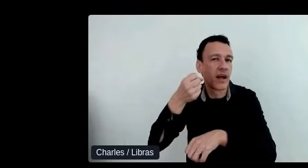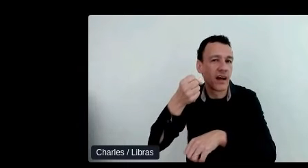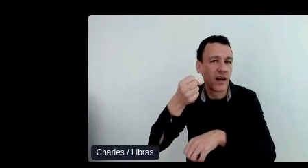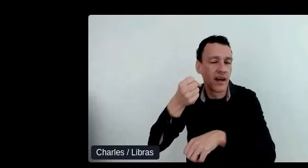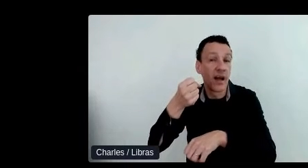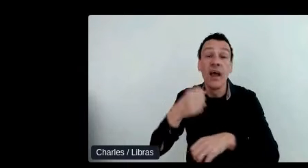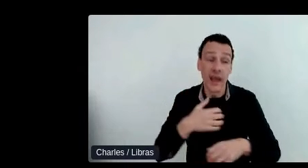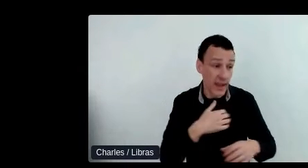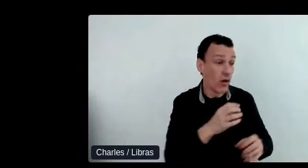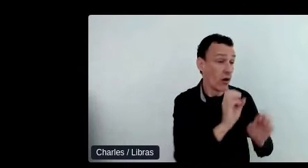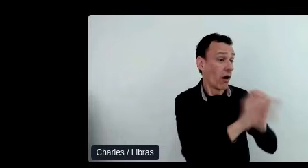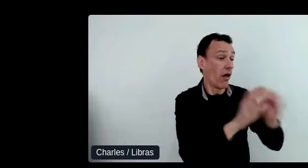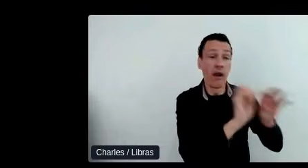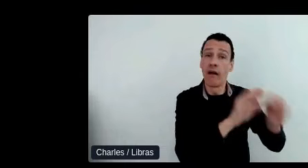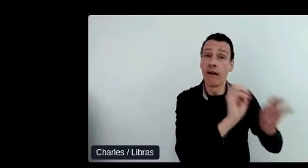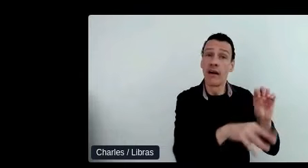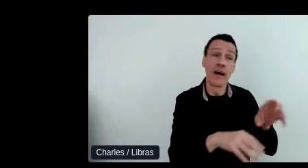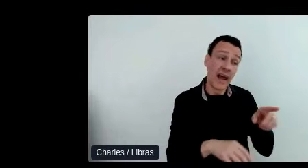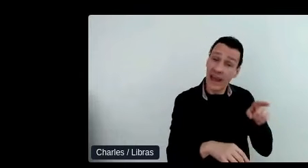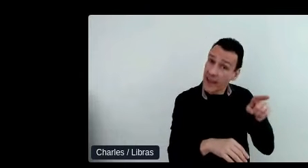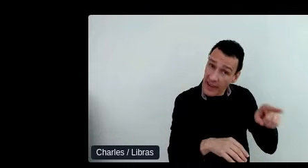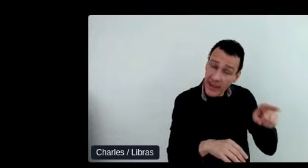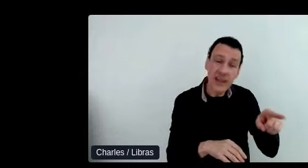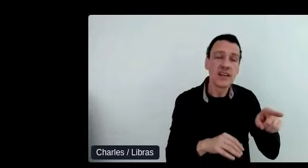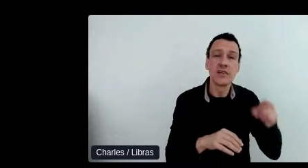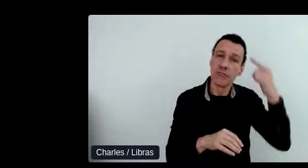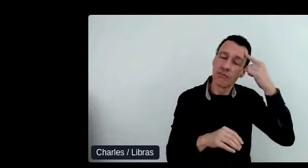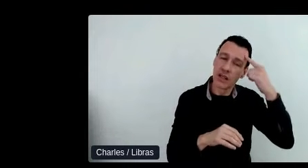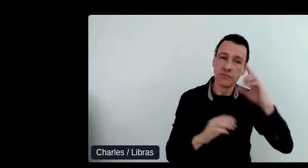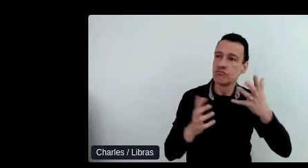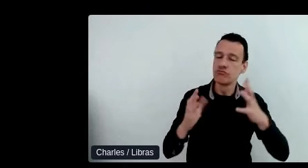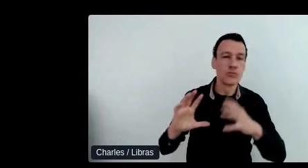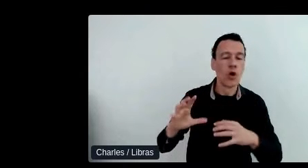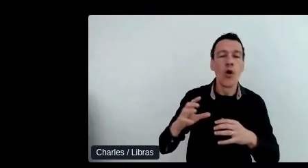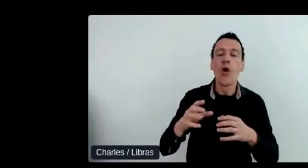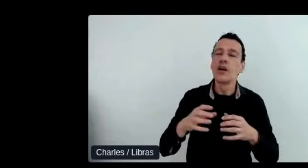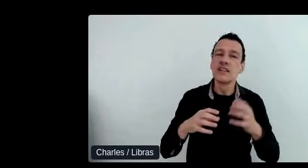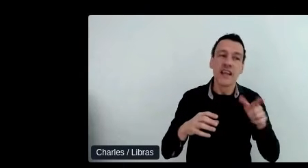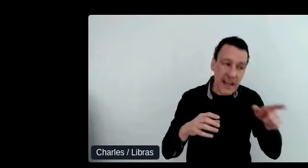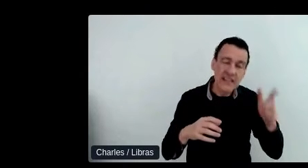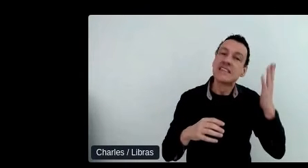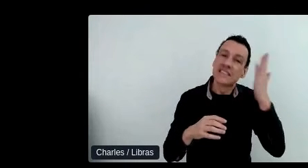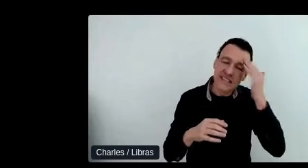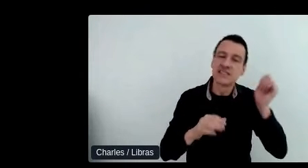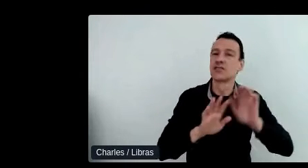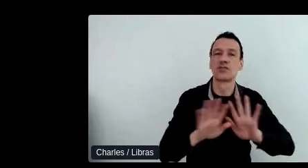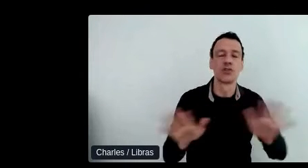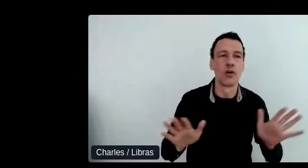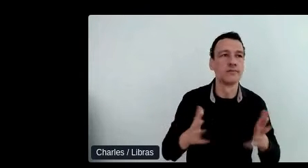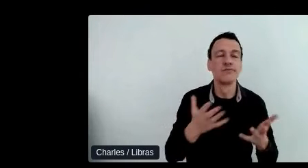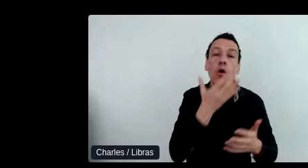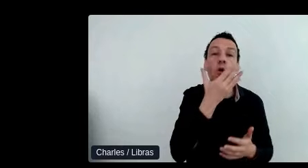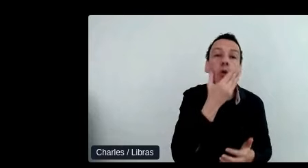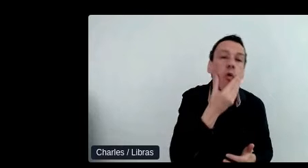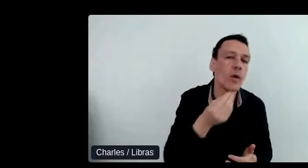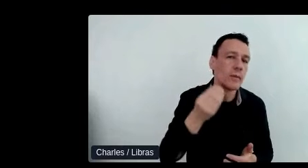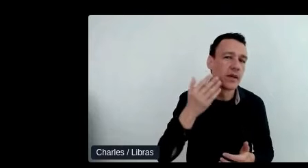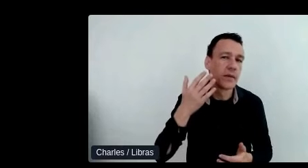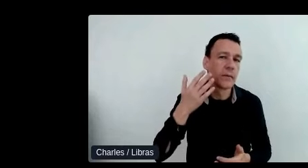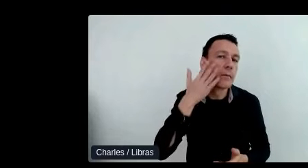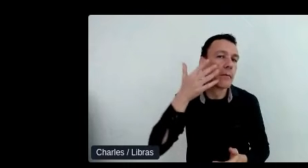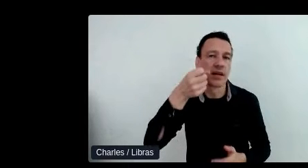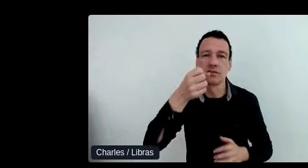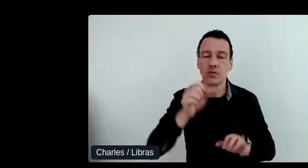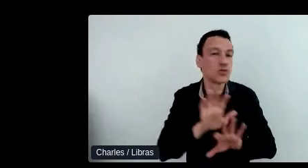só vou colocar informações relativas a isso. Então, essa questão